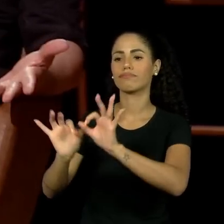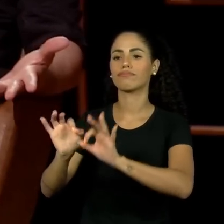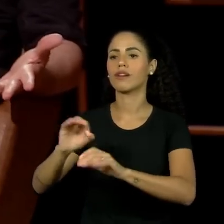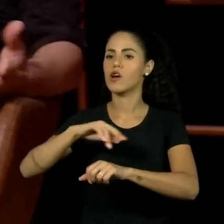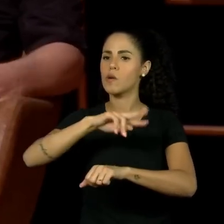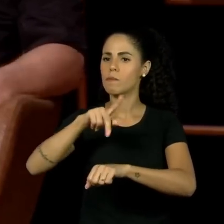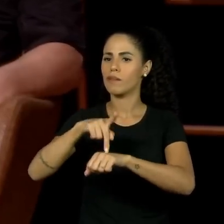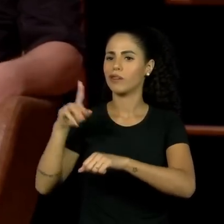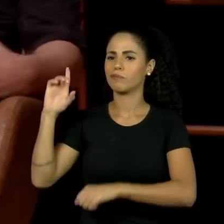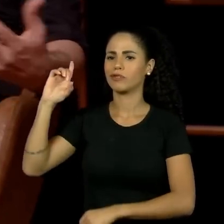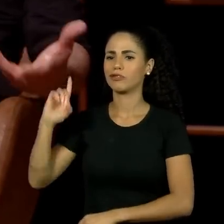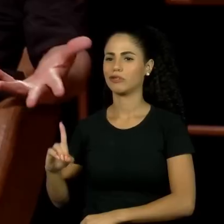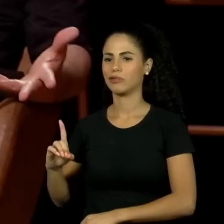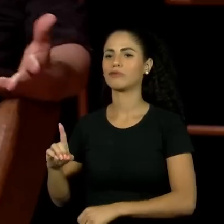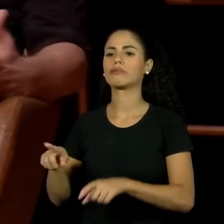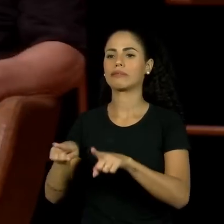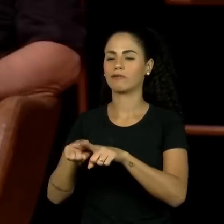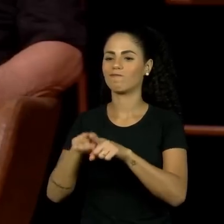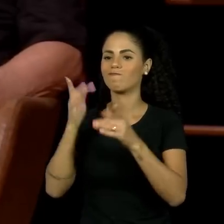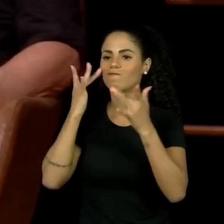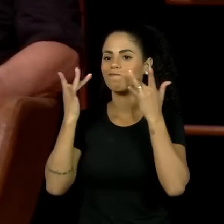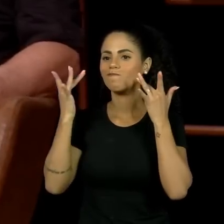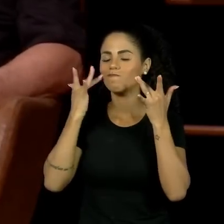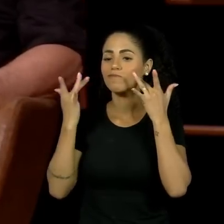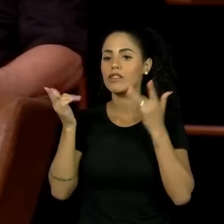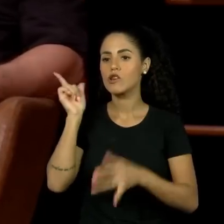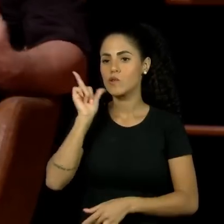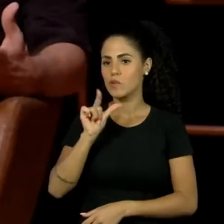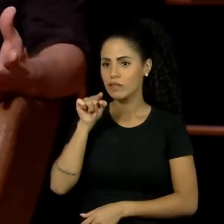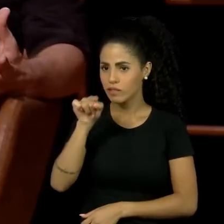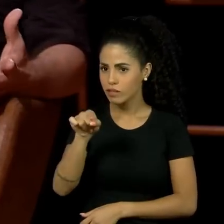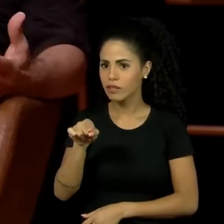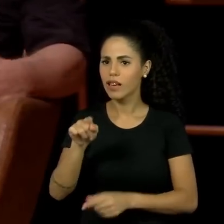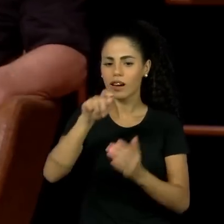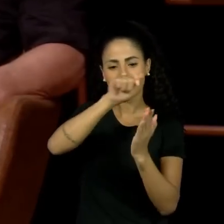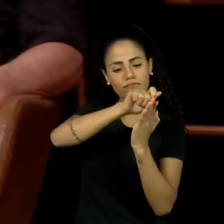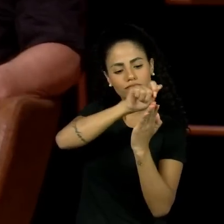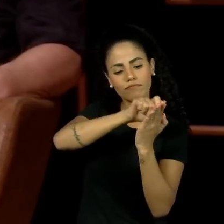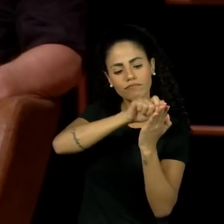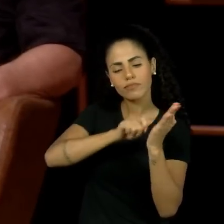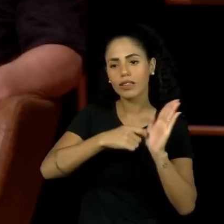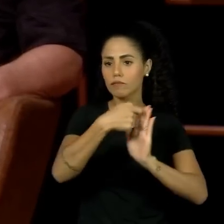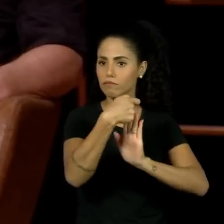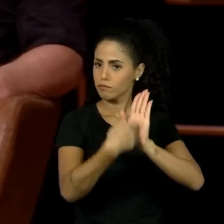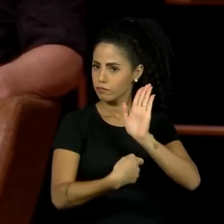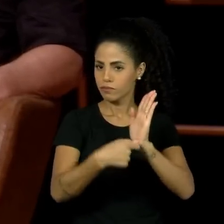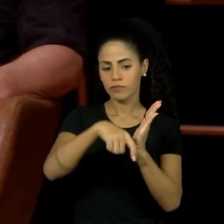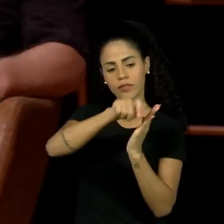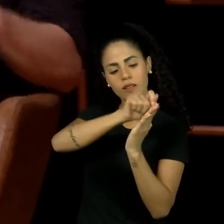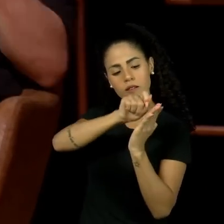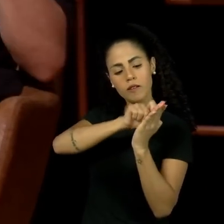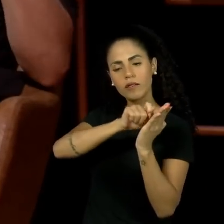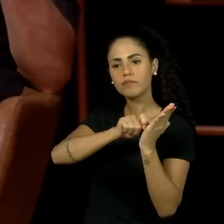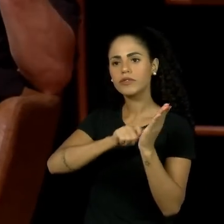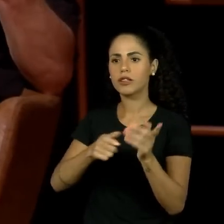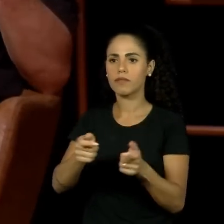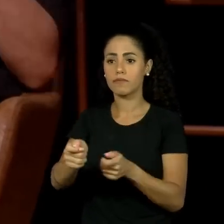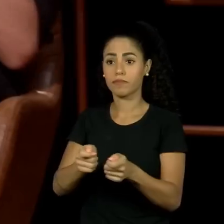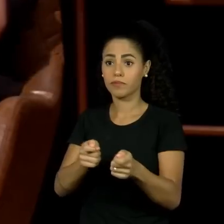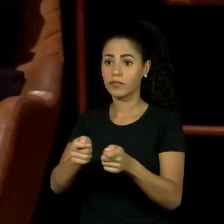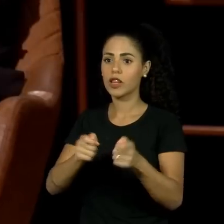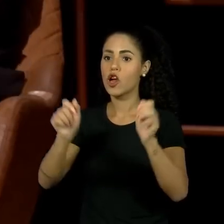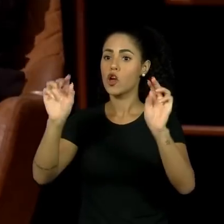grande diretora de cinema, grande diretora de teatro, escreve e dirige